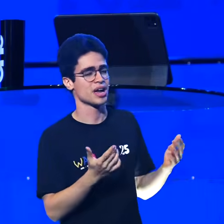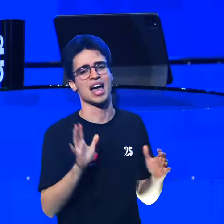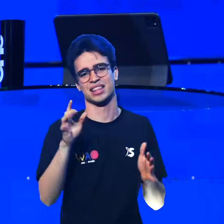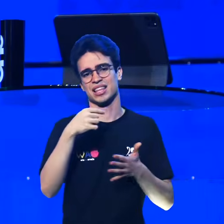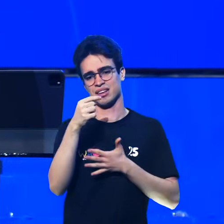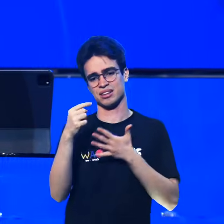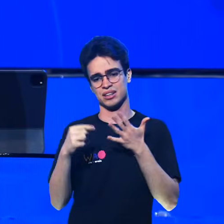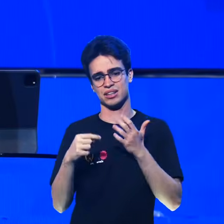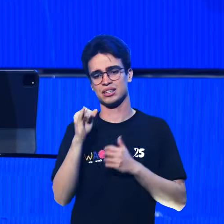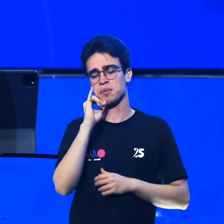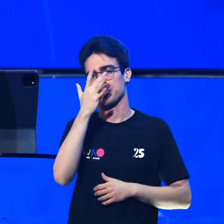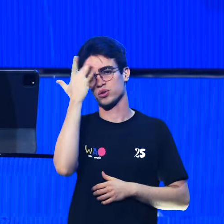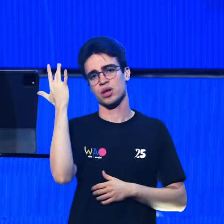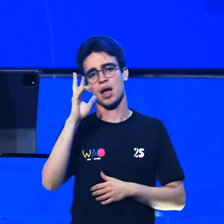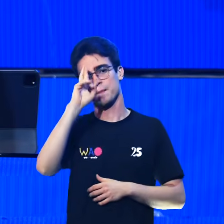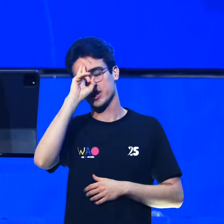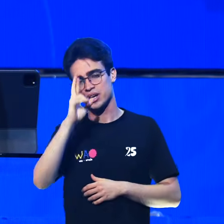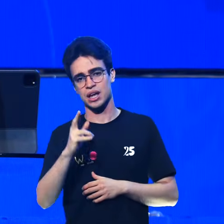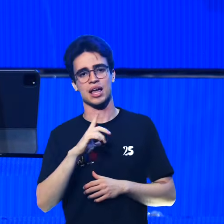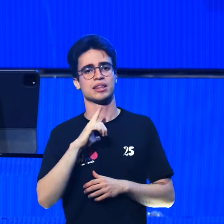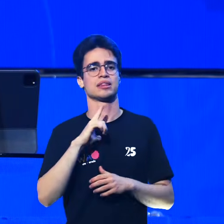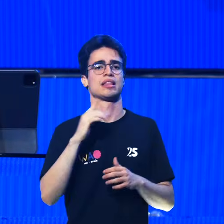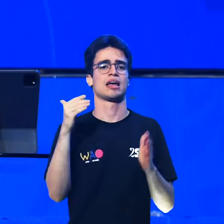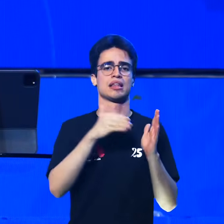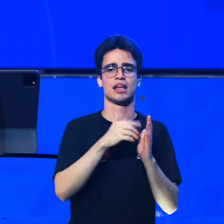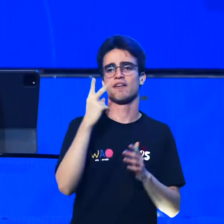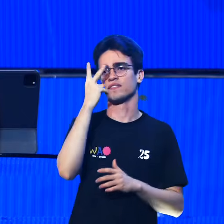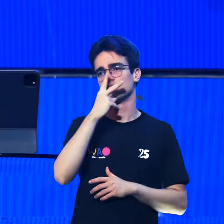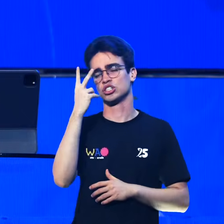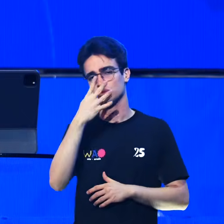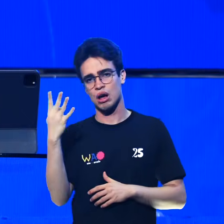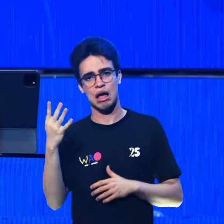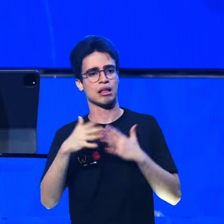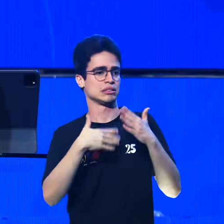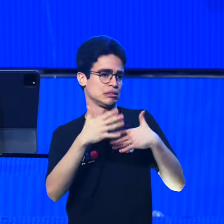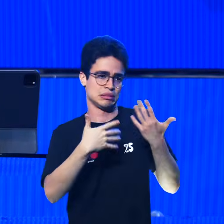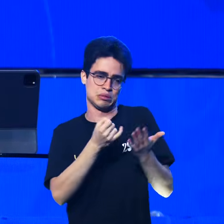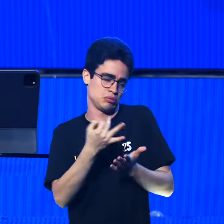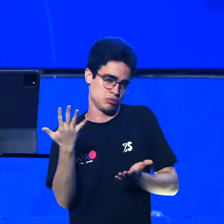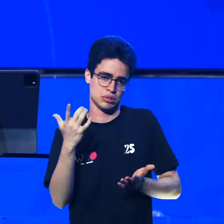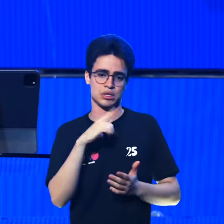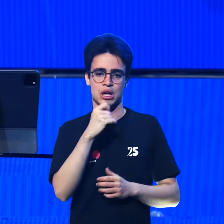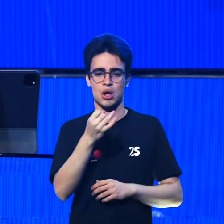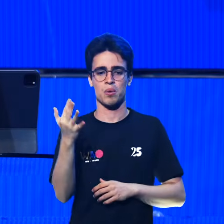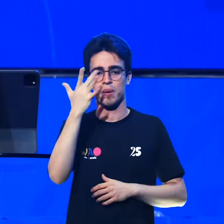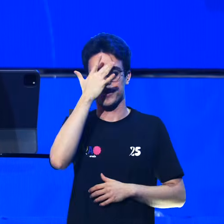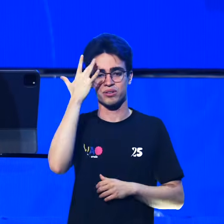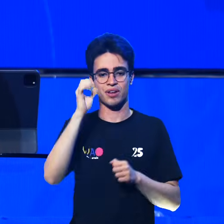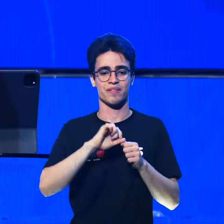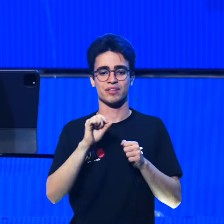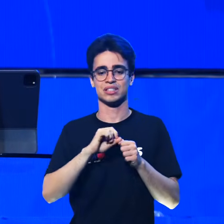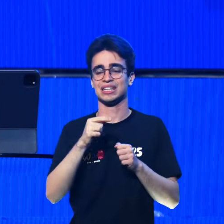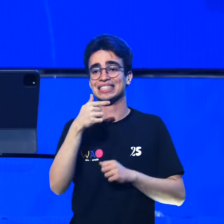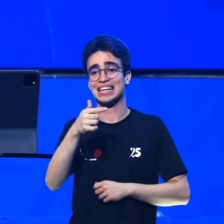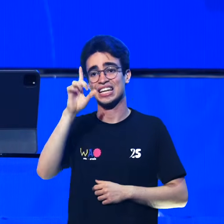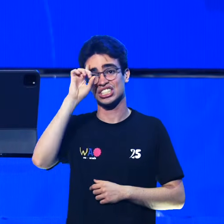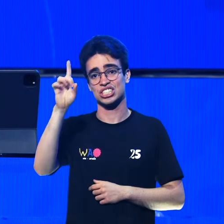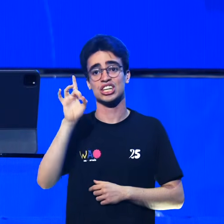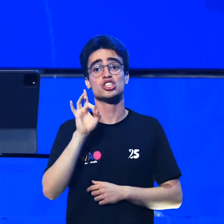opções. Gente que fazia até meio-dia, gente que fazia até às 18, gente que fazia 24. E muitas pessoas fizeram 7 dias só com